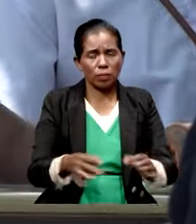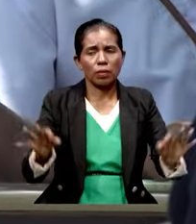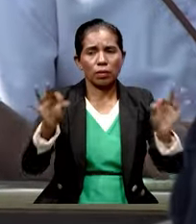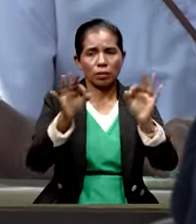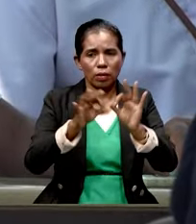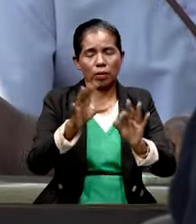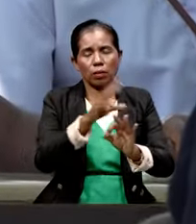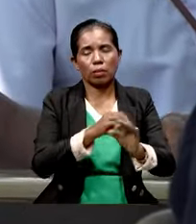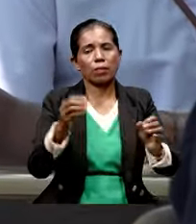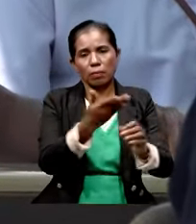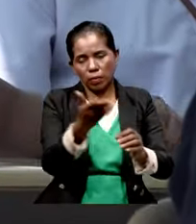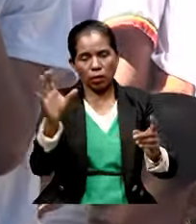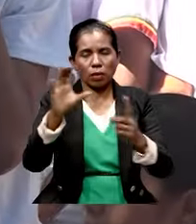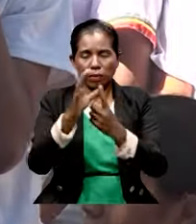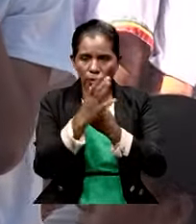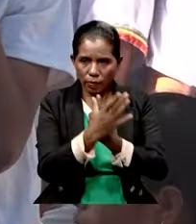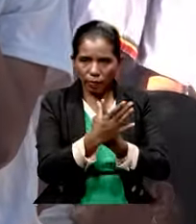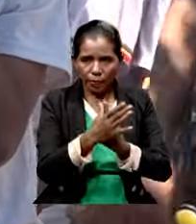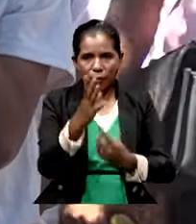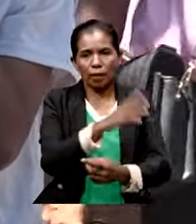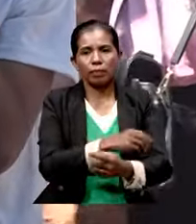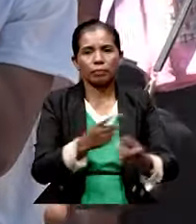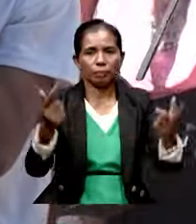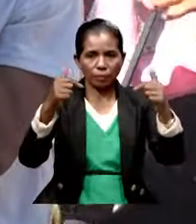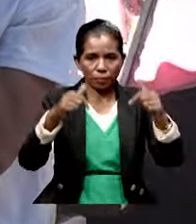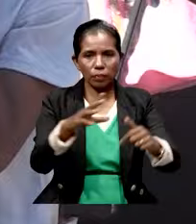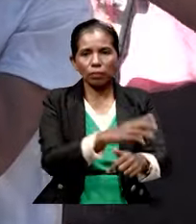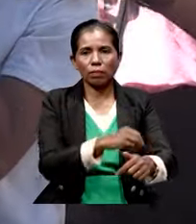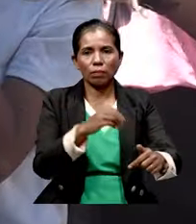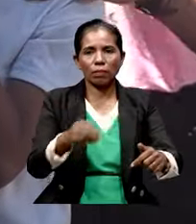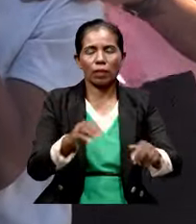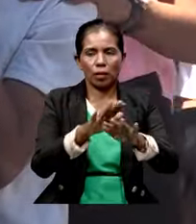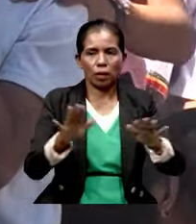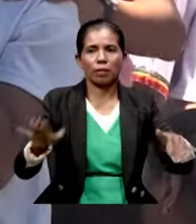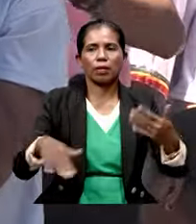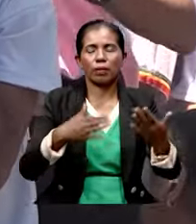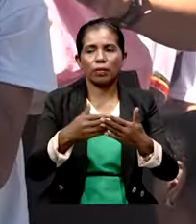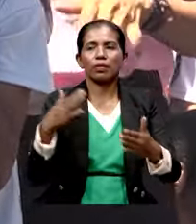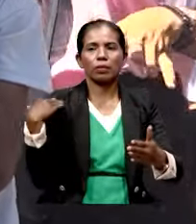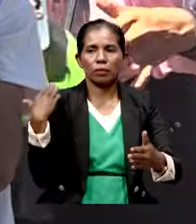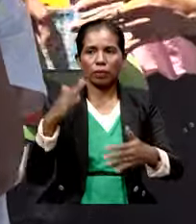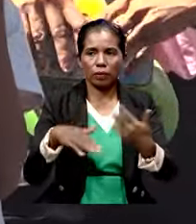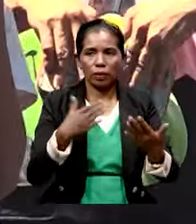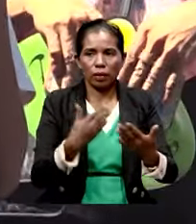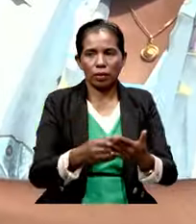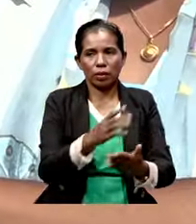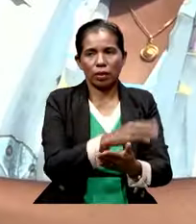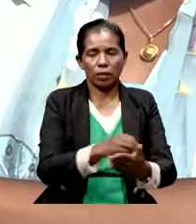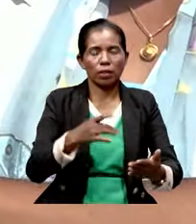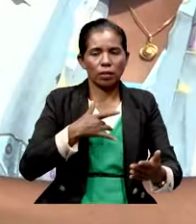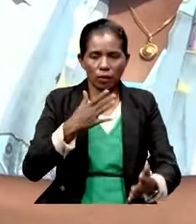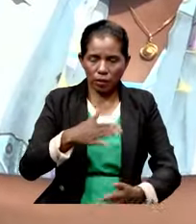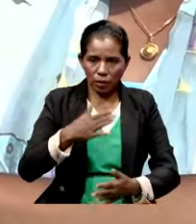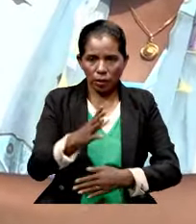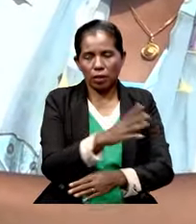cruzamento de culturas e, sinceramente, ver aqui estas crianças e estes jovens com esta alegria,